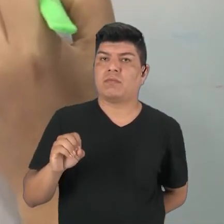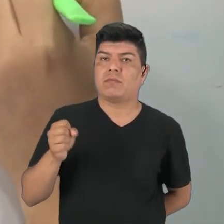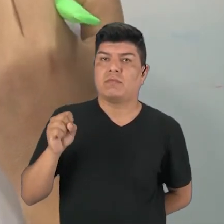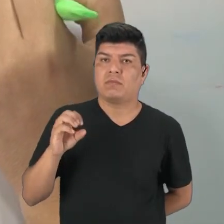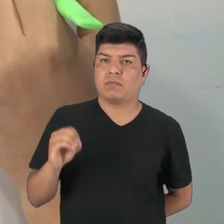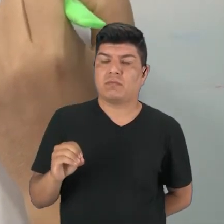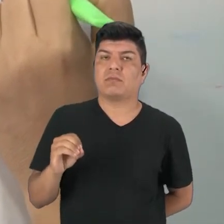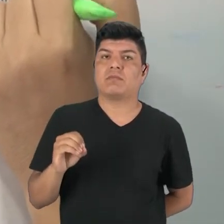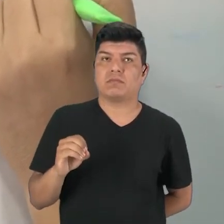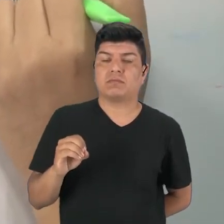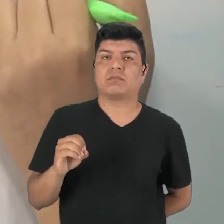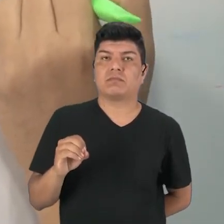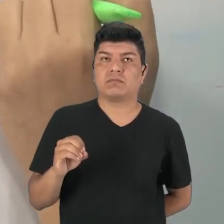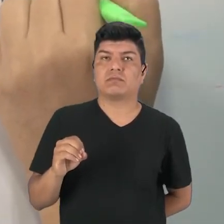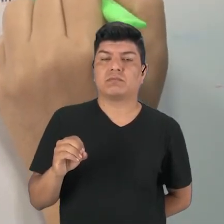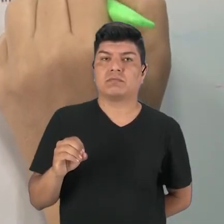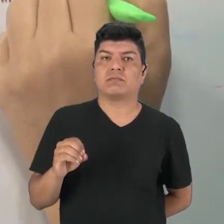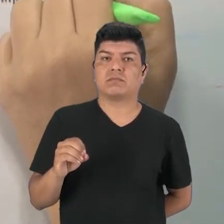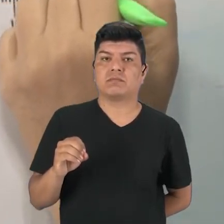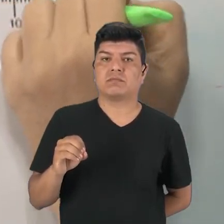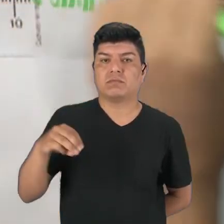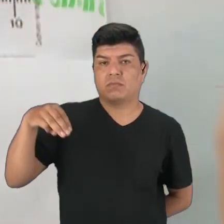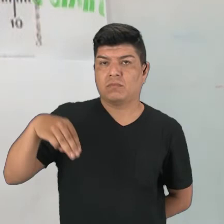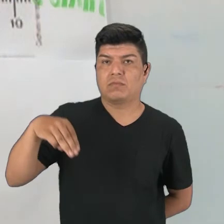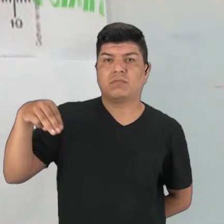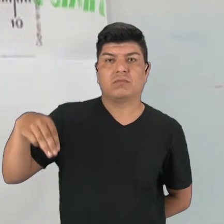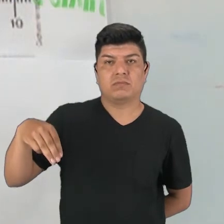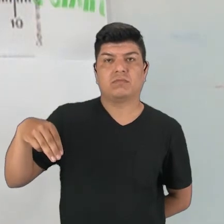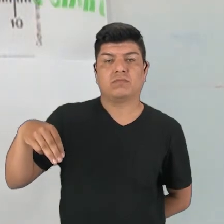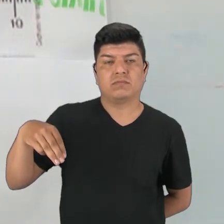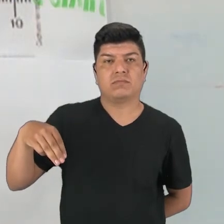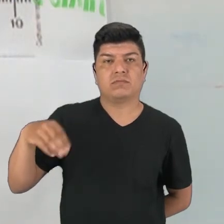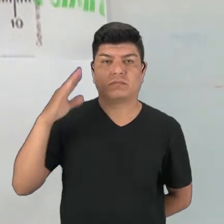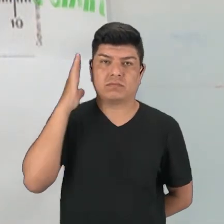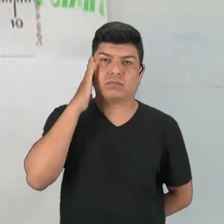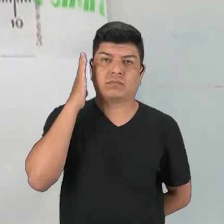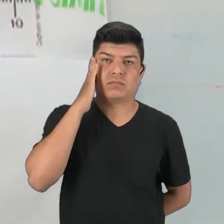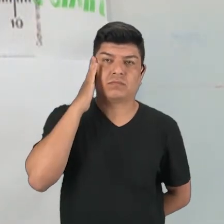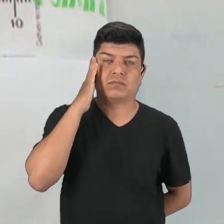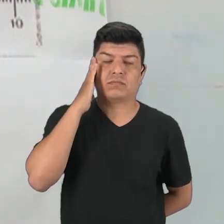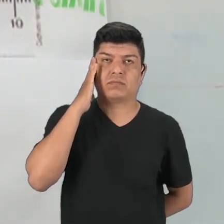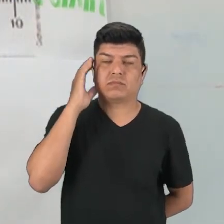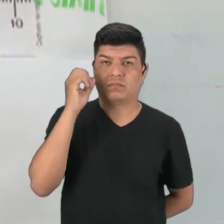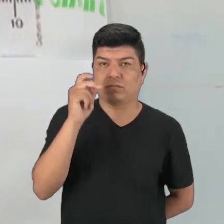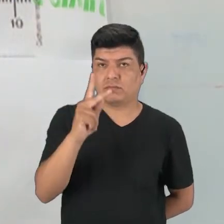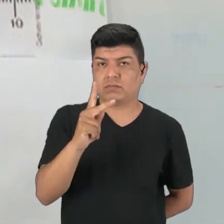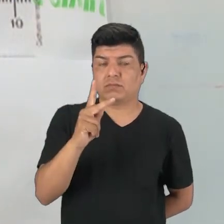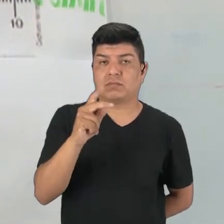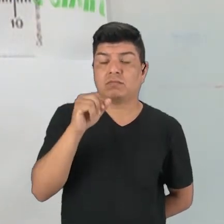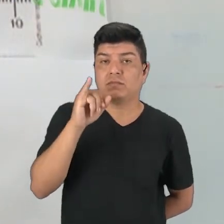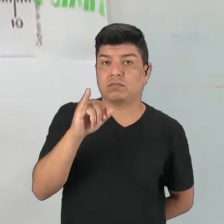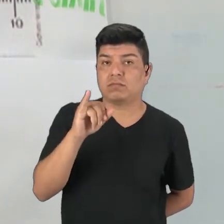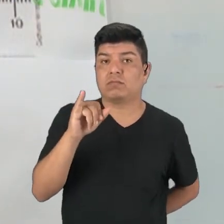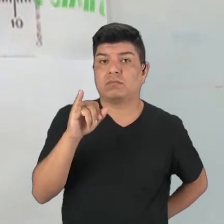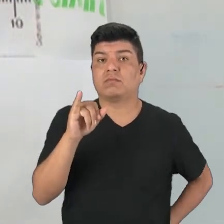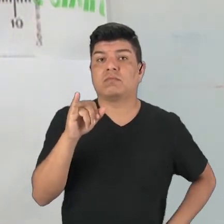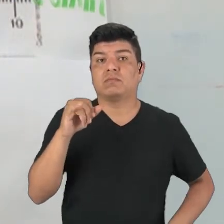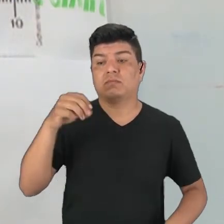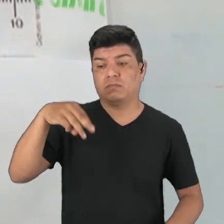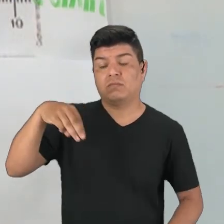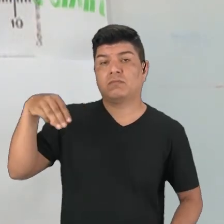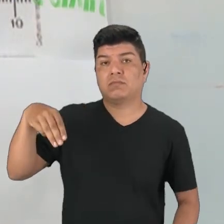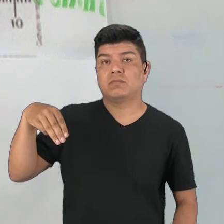Ó. 80 milímetros. A me entender, tá bom? Se eu fosse considerar milímetros